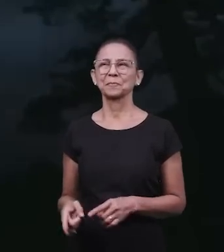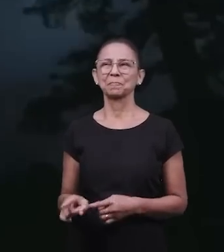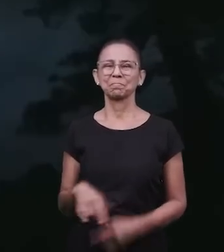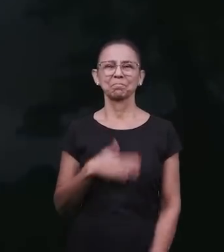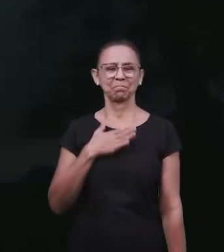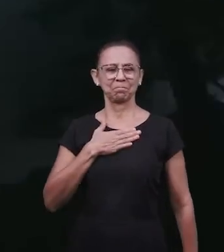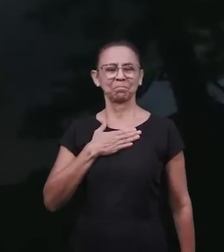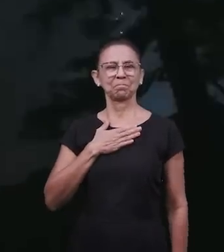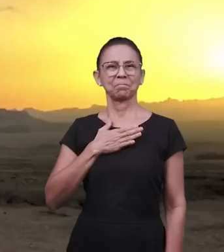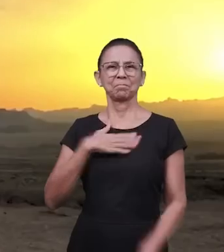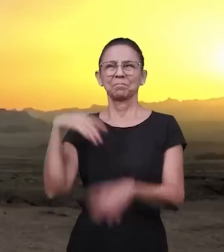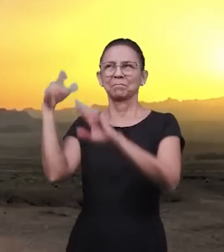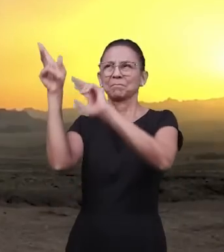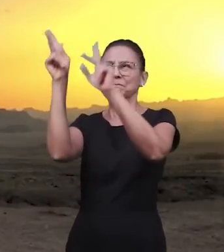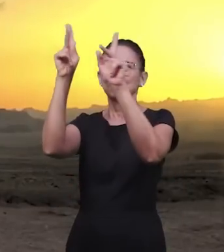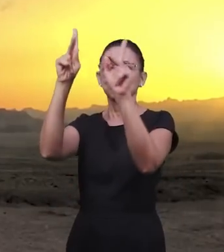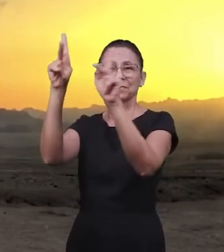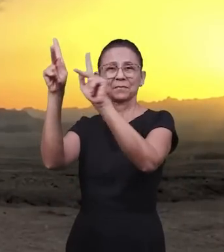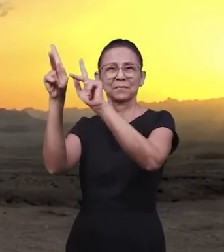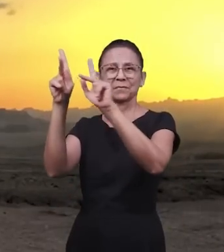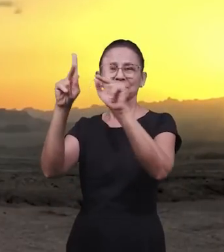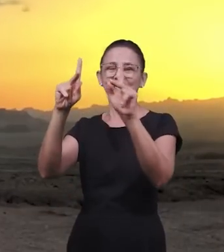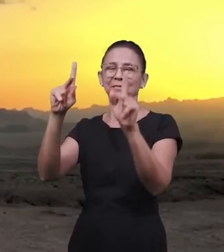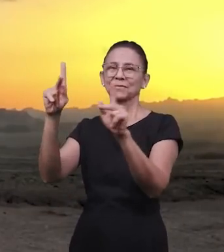o Senhor.